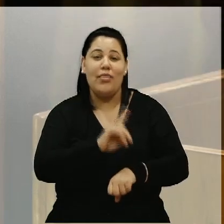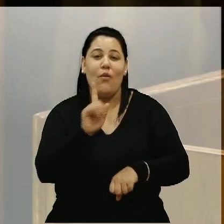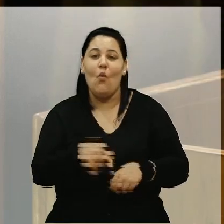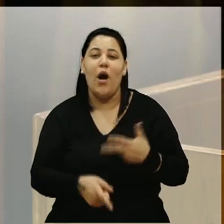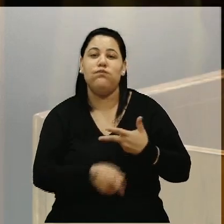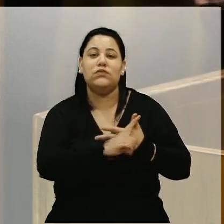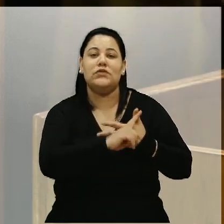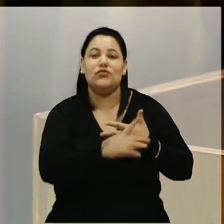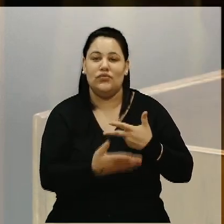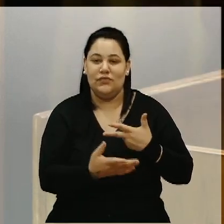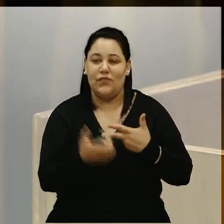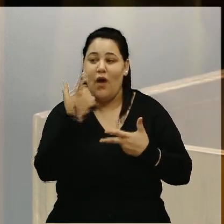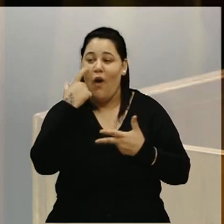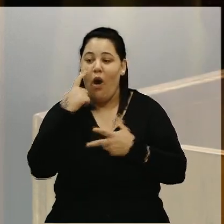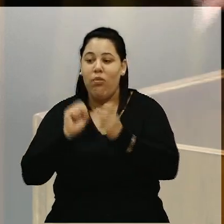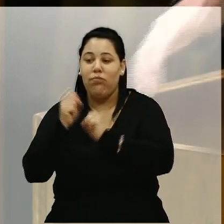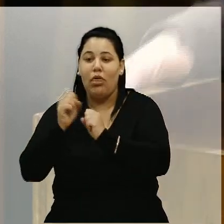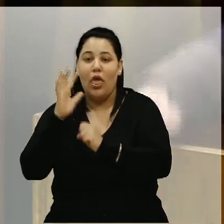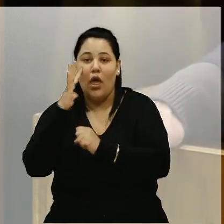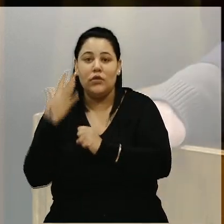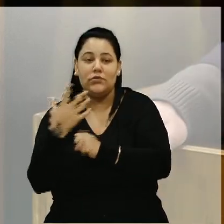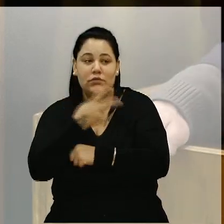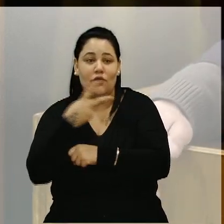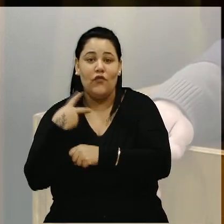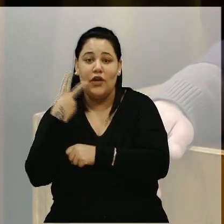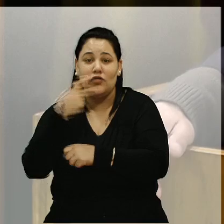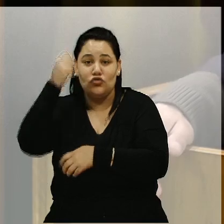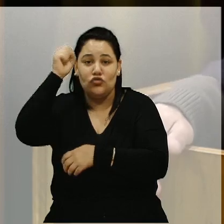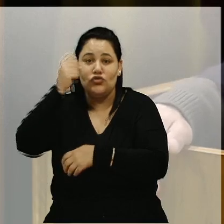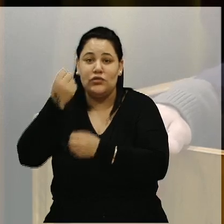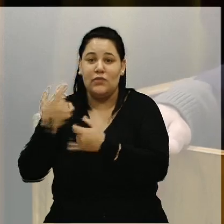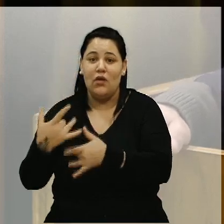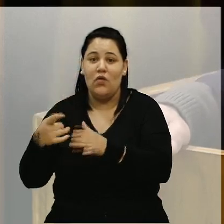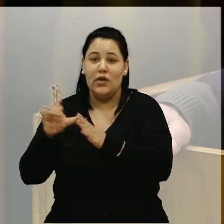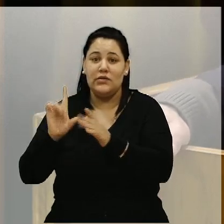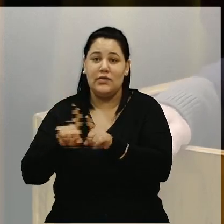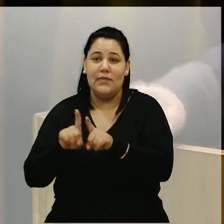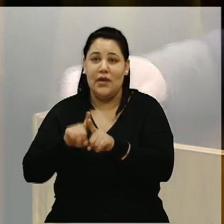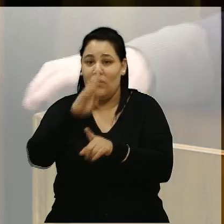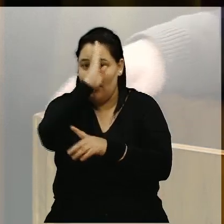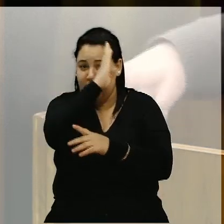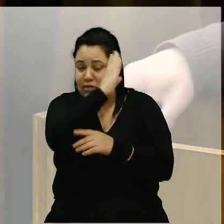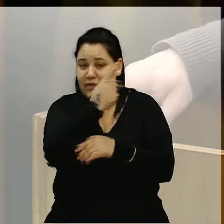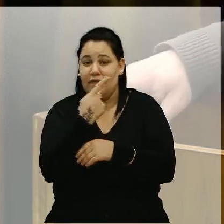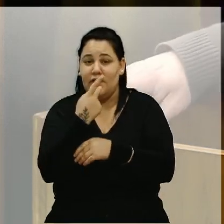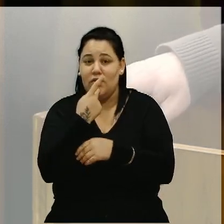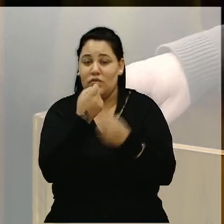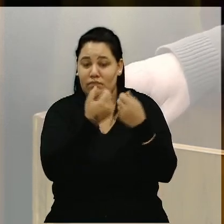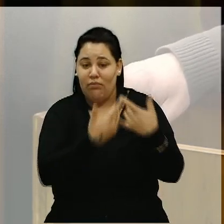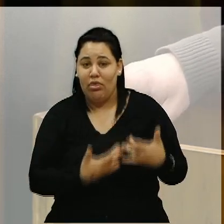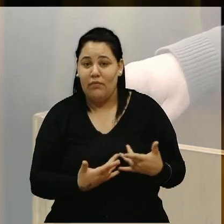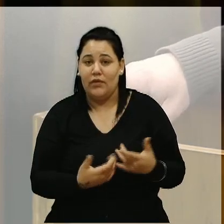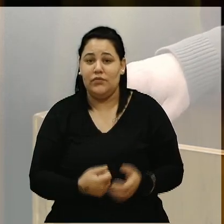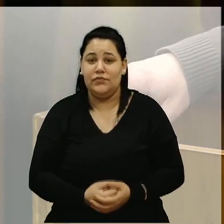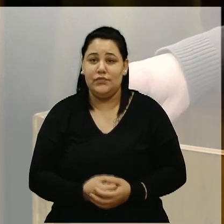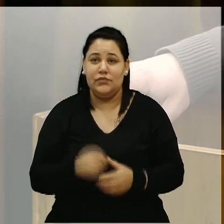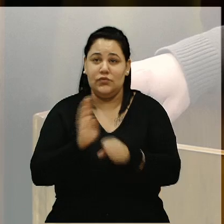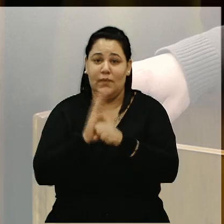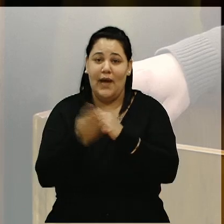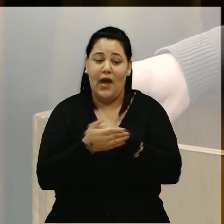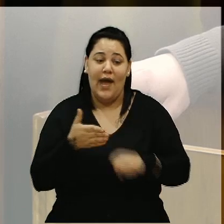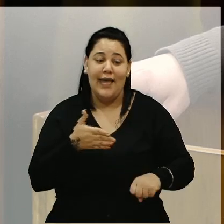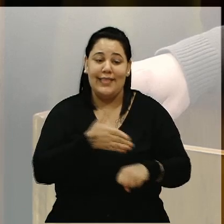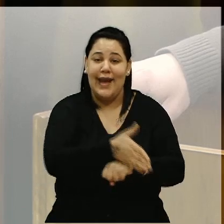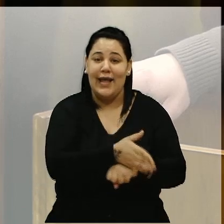olha a empresa que causou esses danos que o vereador Xuxa acabou de falar. O vereador Bressan também fez um relato lá do bairro, da entrada do